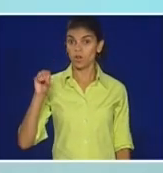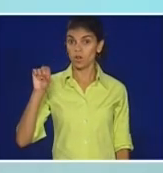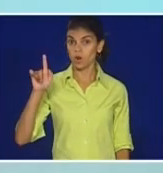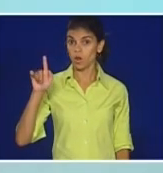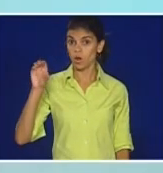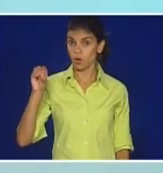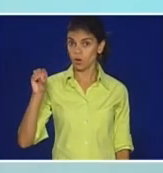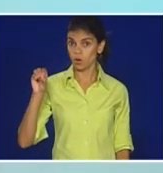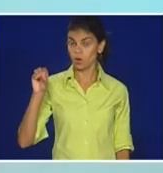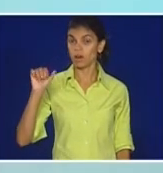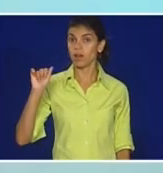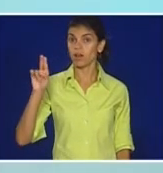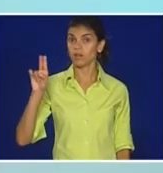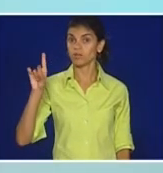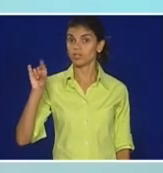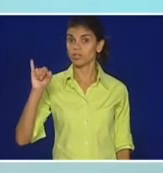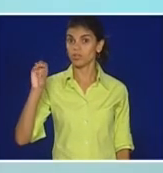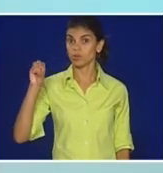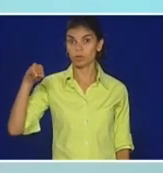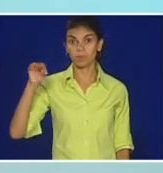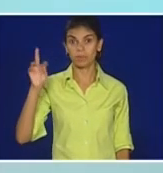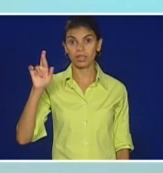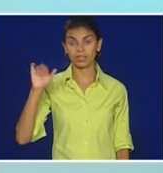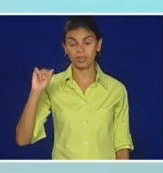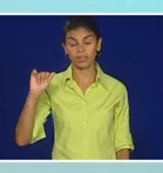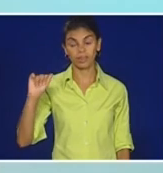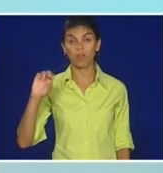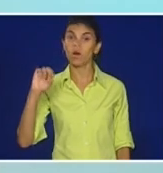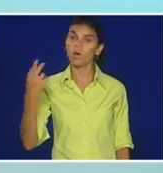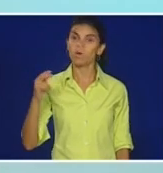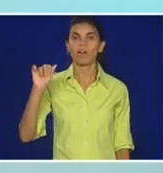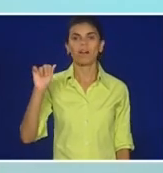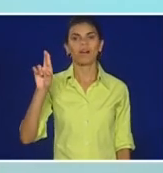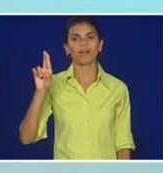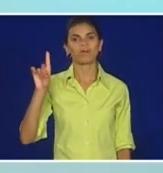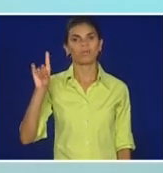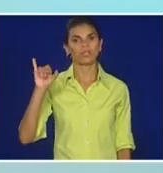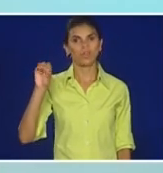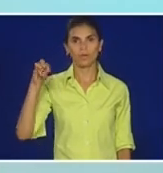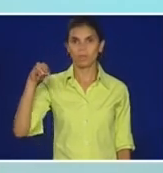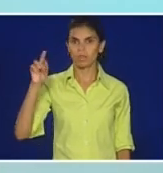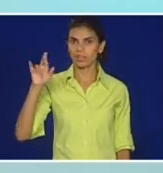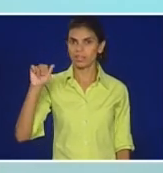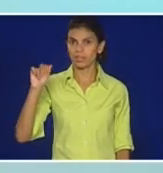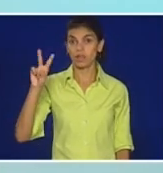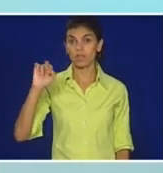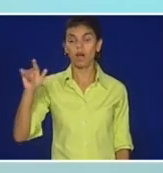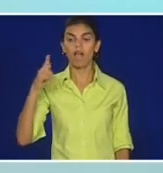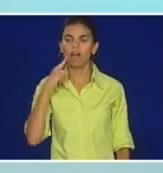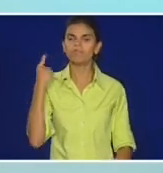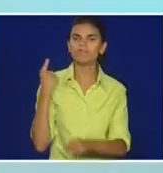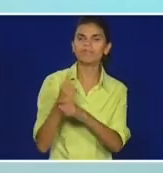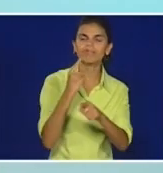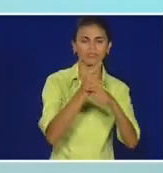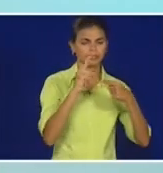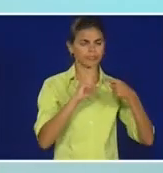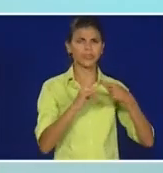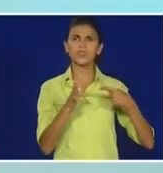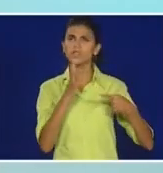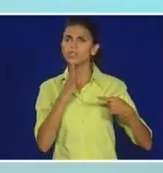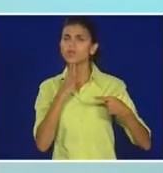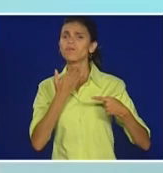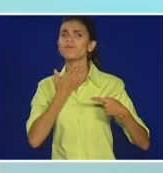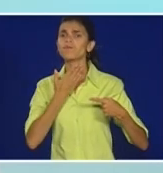A logoaudiometria ou audiometria vocal compreende três testes: o índice de reconhecimento de